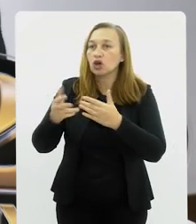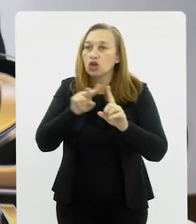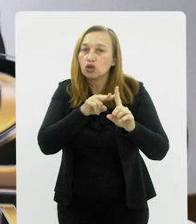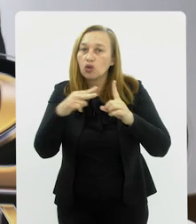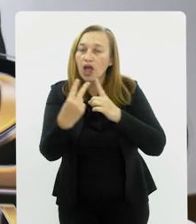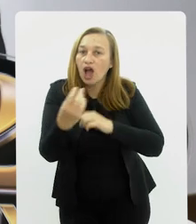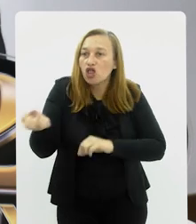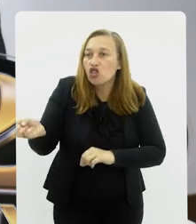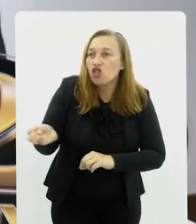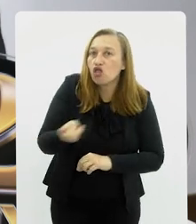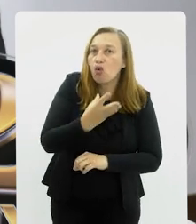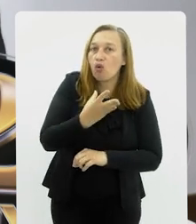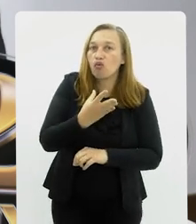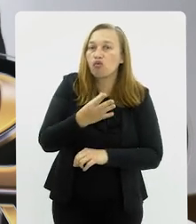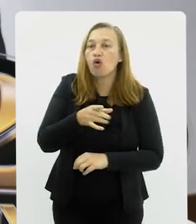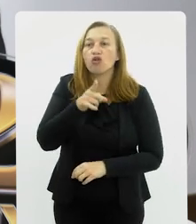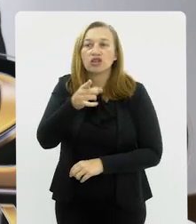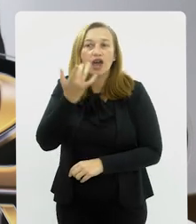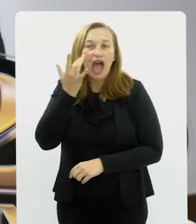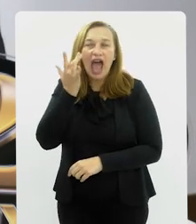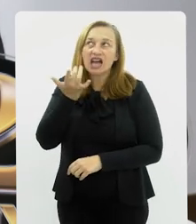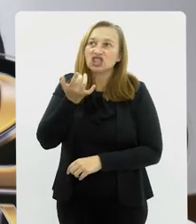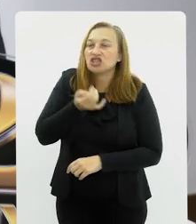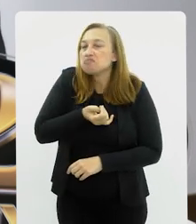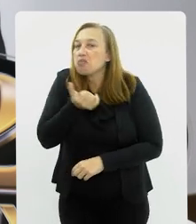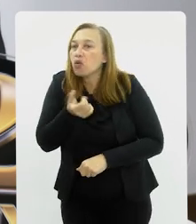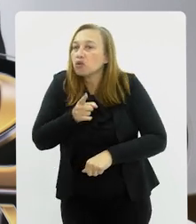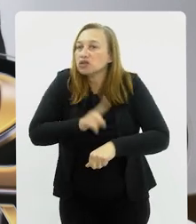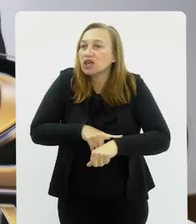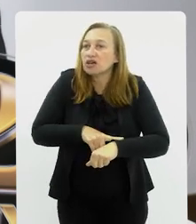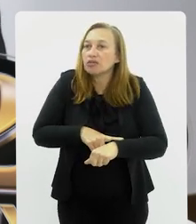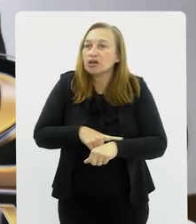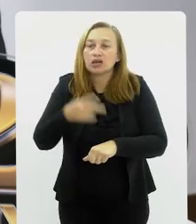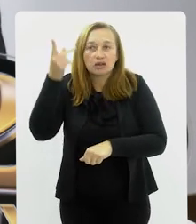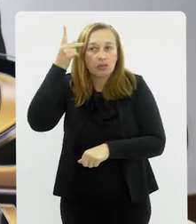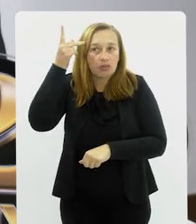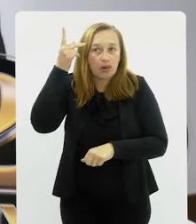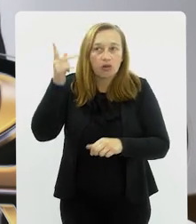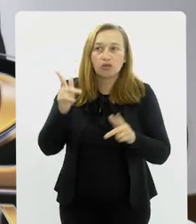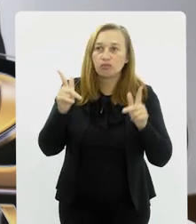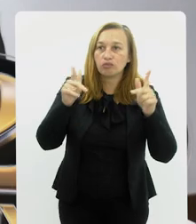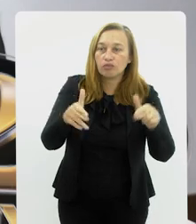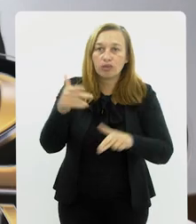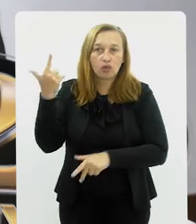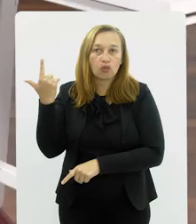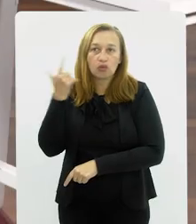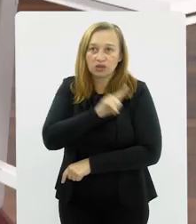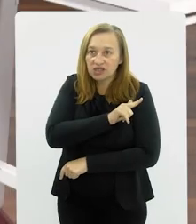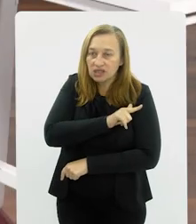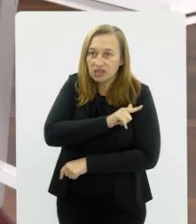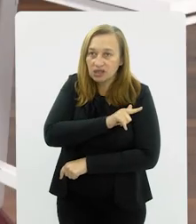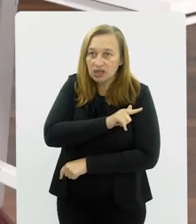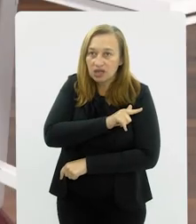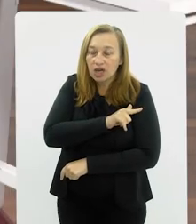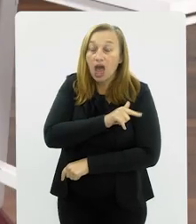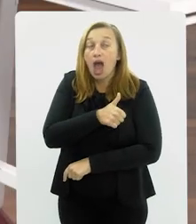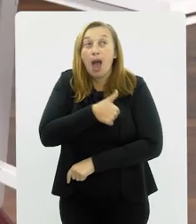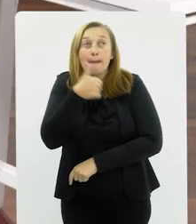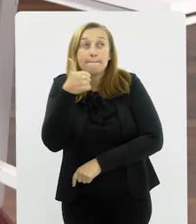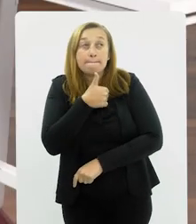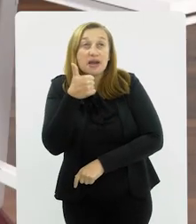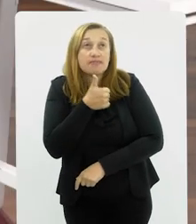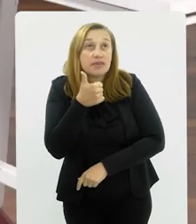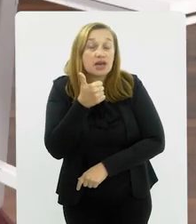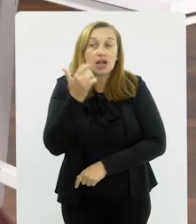olhar. E se você acha que em pouco tempo São Paulo vai conseguir fazer igual? Primeiro que eu acho